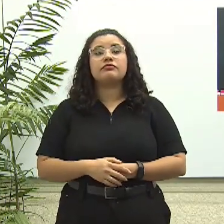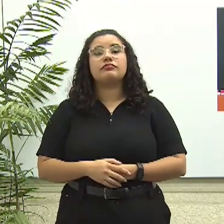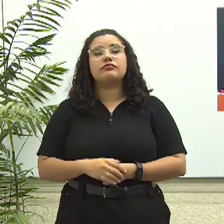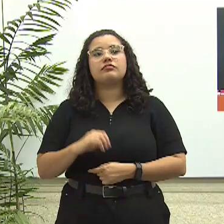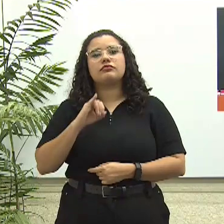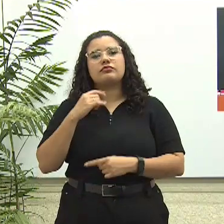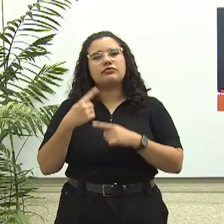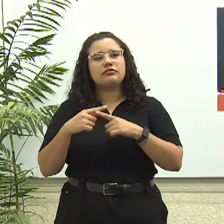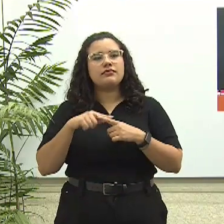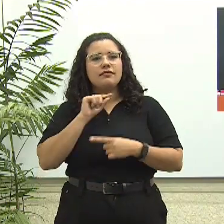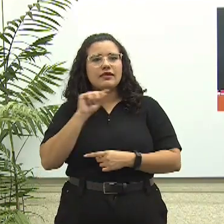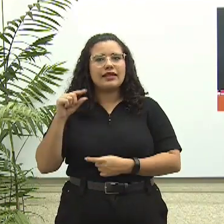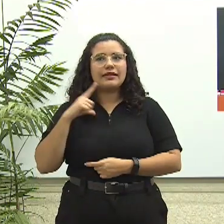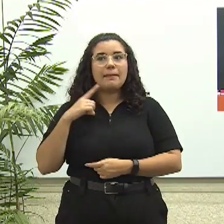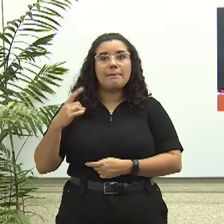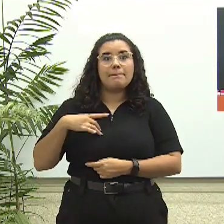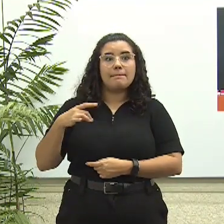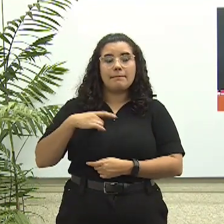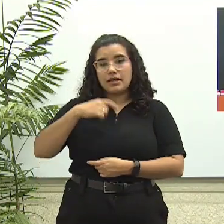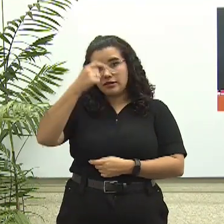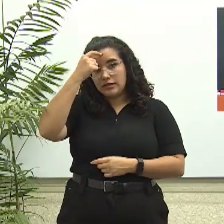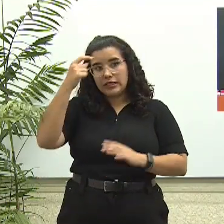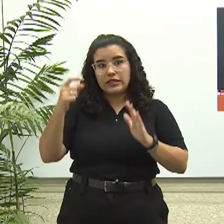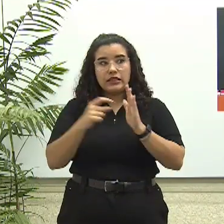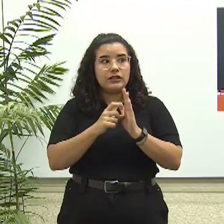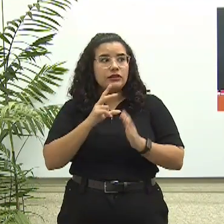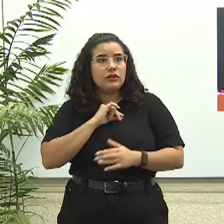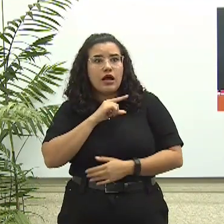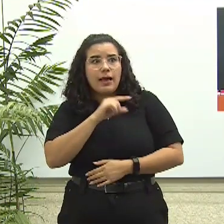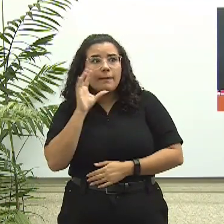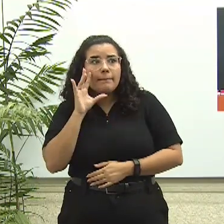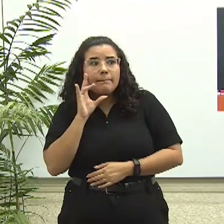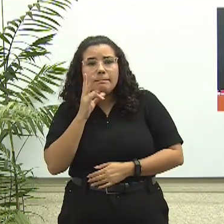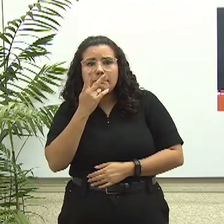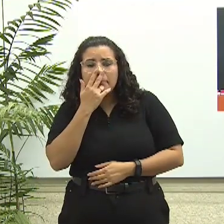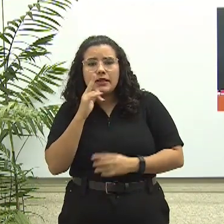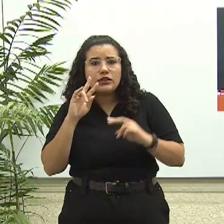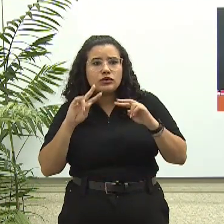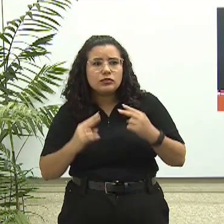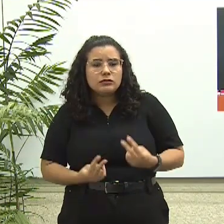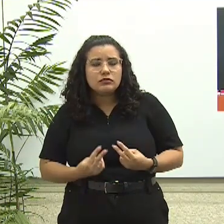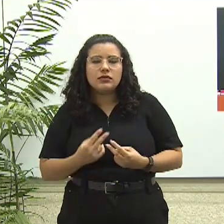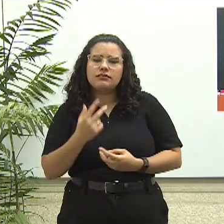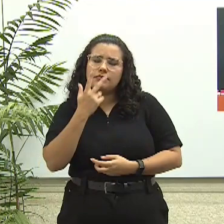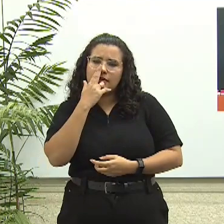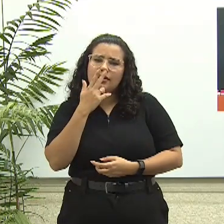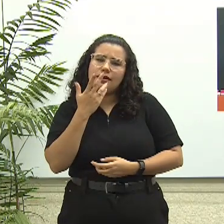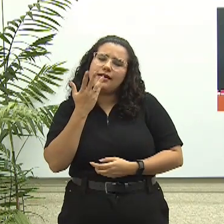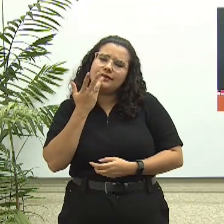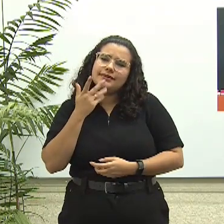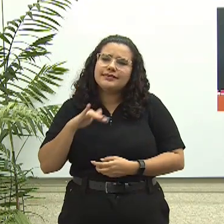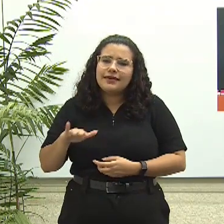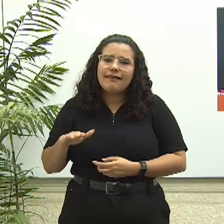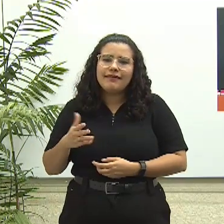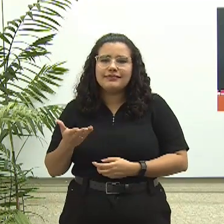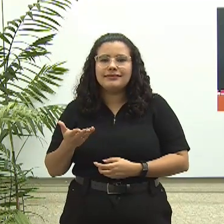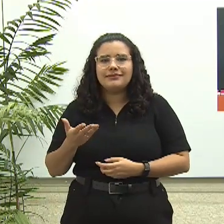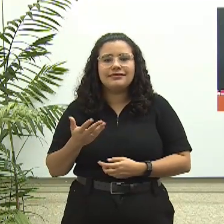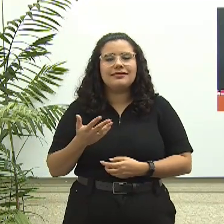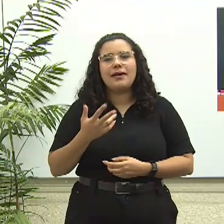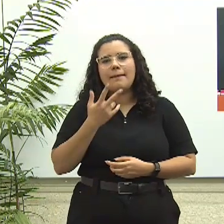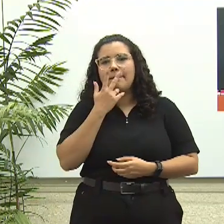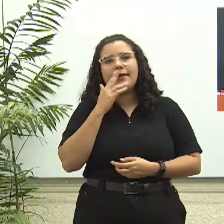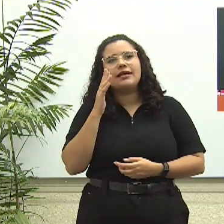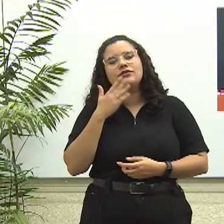porque os que estão com medo da Iá ela pensa ela é humana uma coisa meio infantil né meio né conversa tipo né